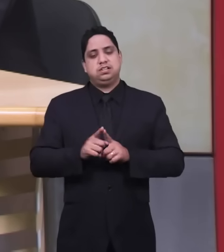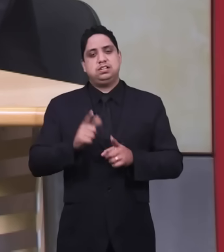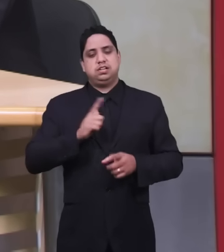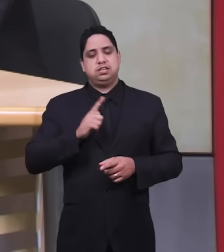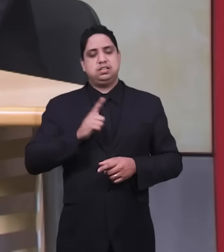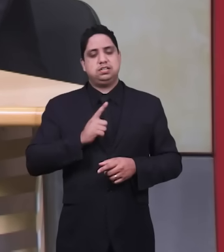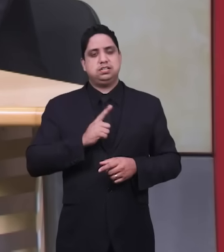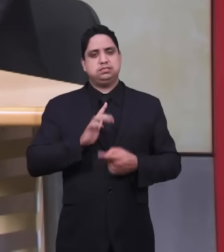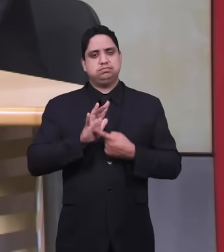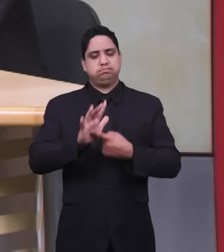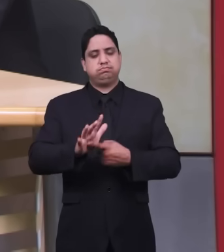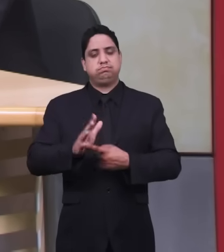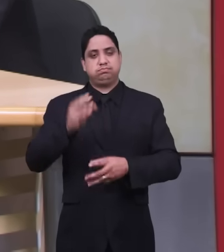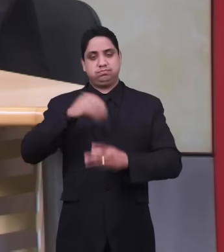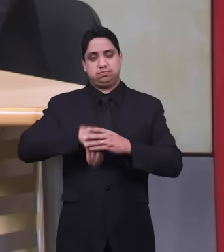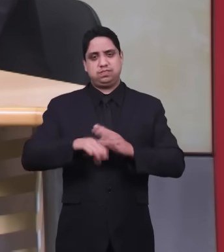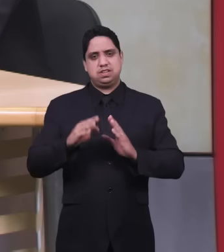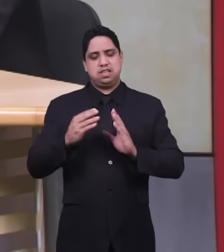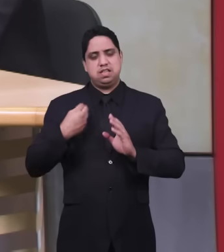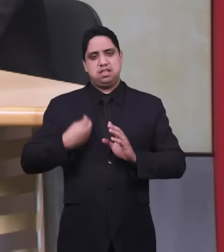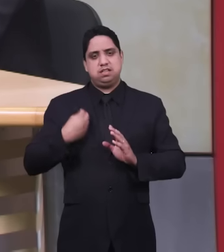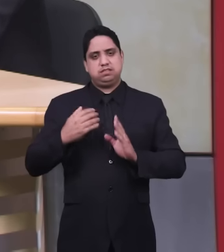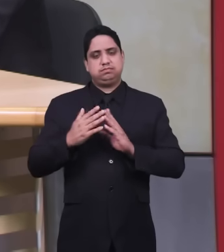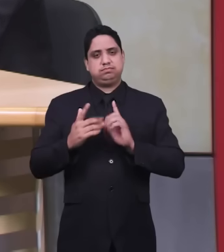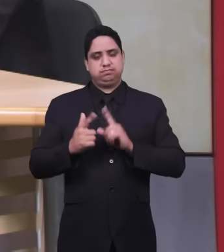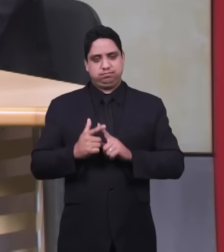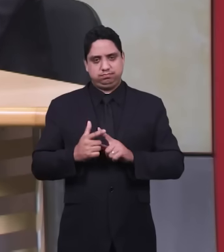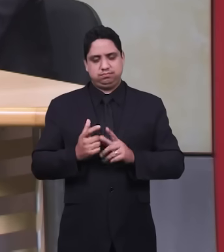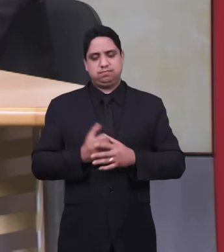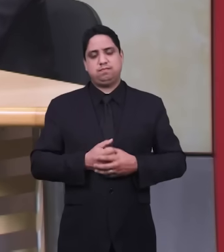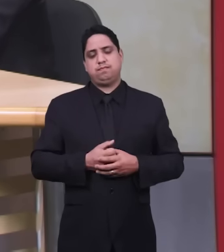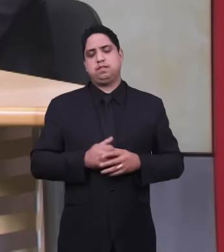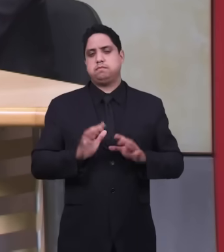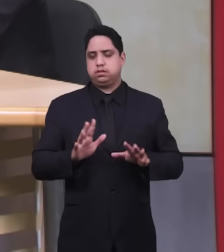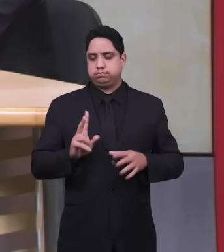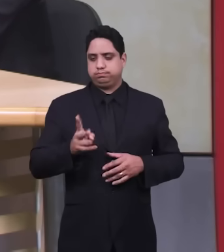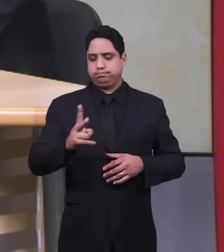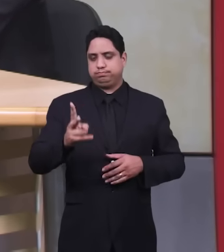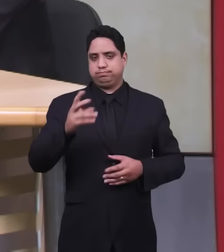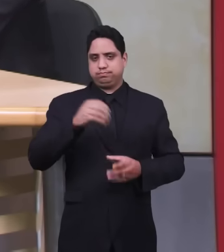tudo na vida da igreja. Mas continuando dentro